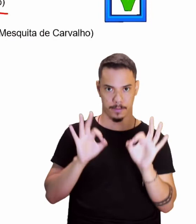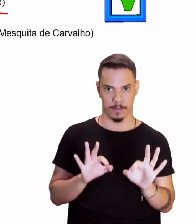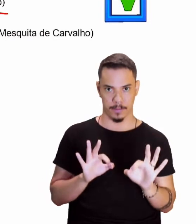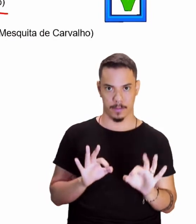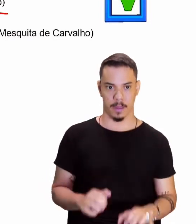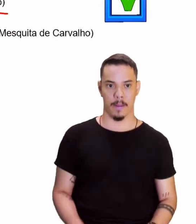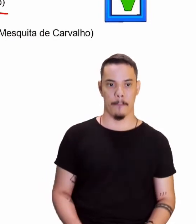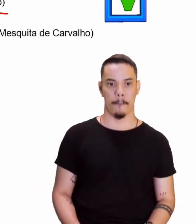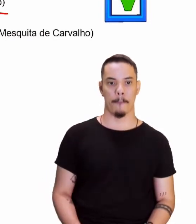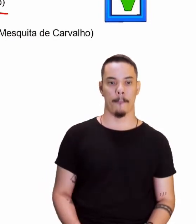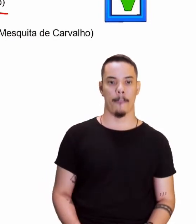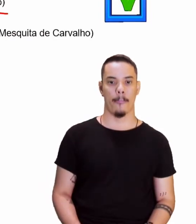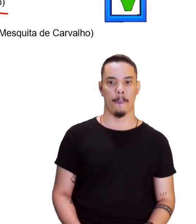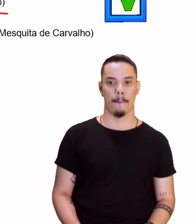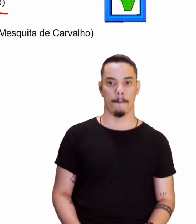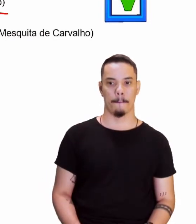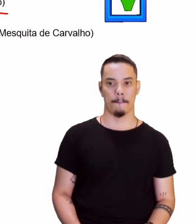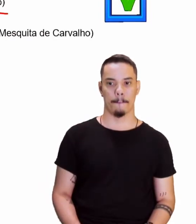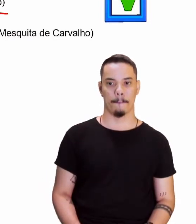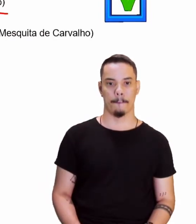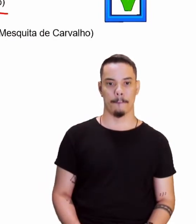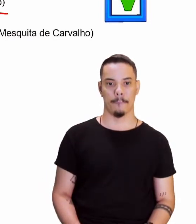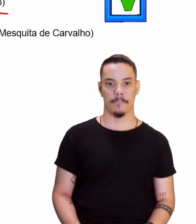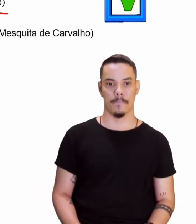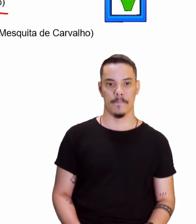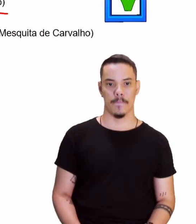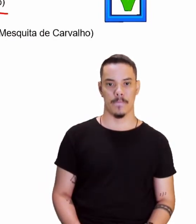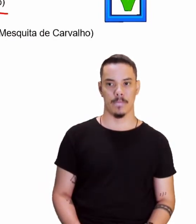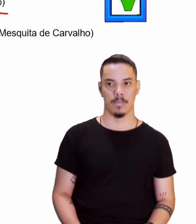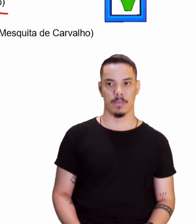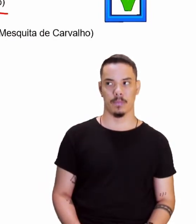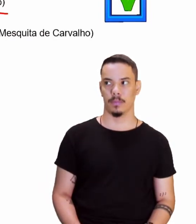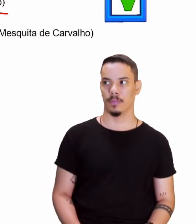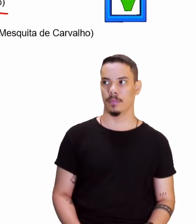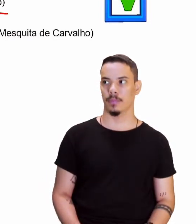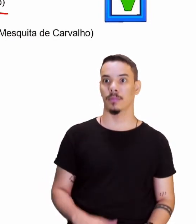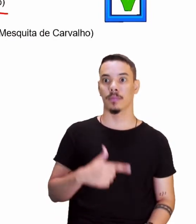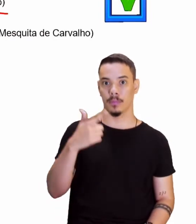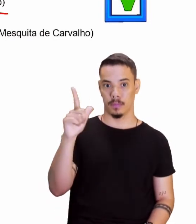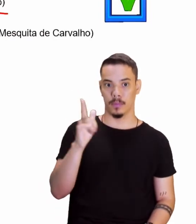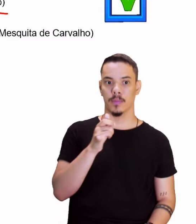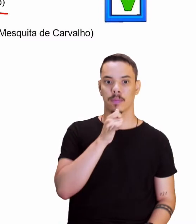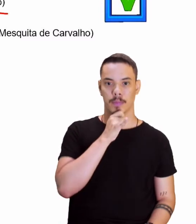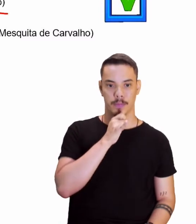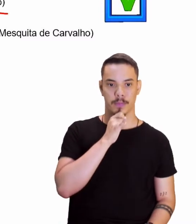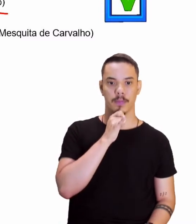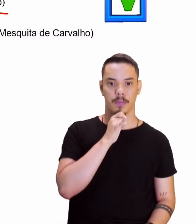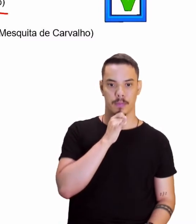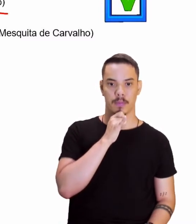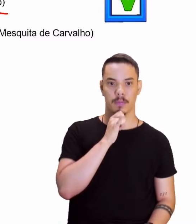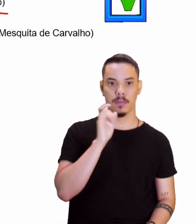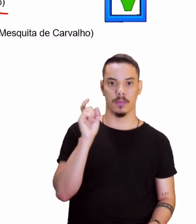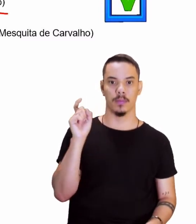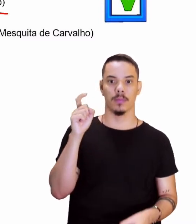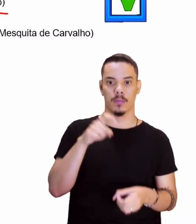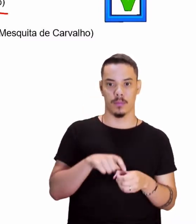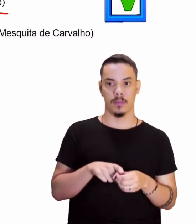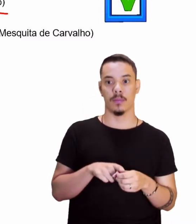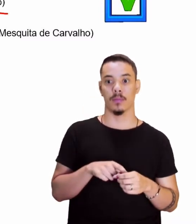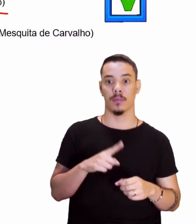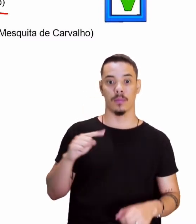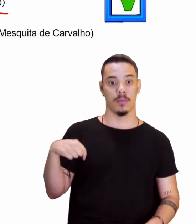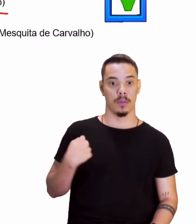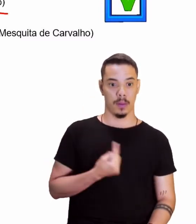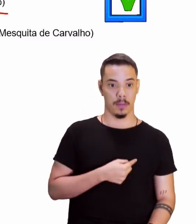Vamos lá. Outra coisa aqui que vou retornando aqui